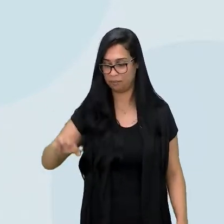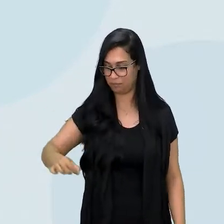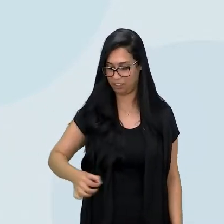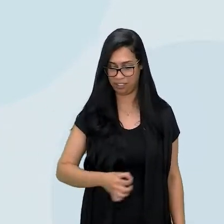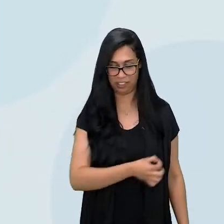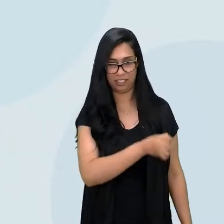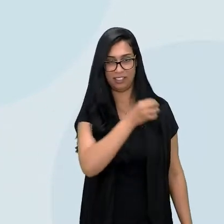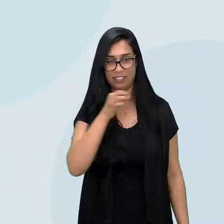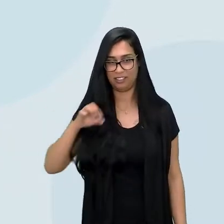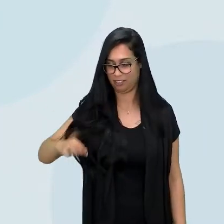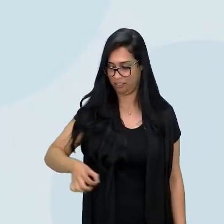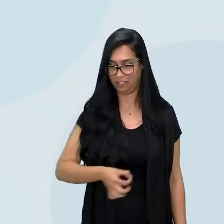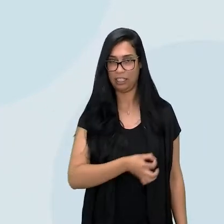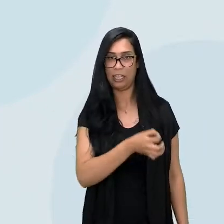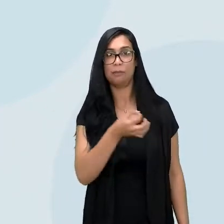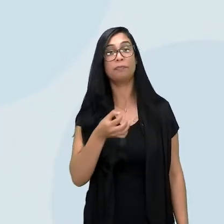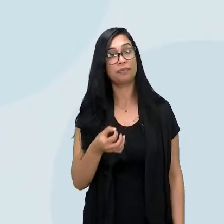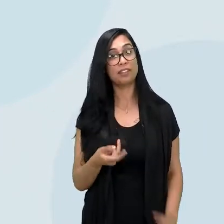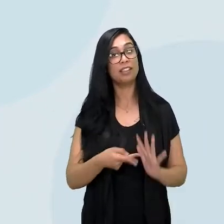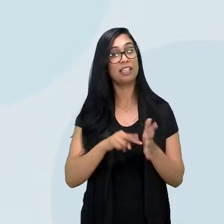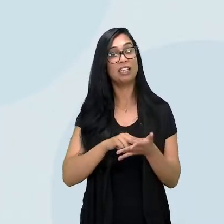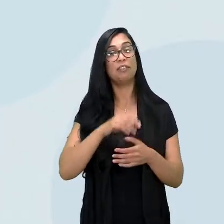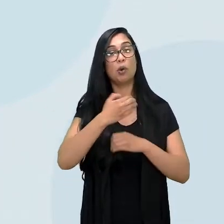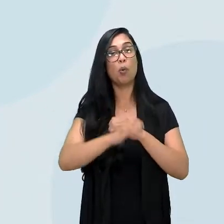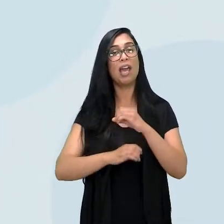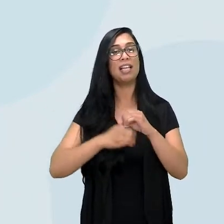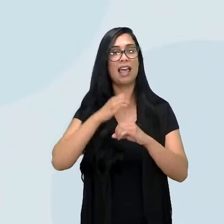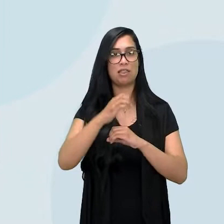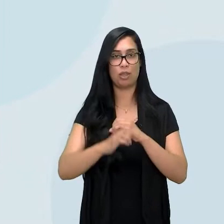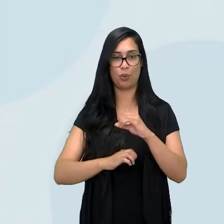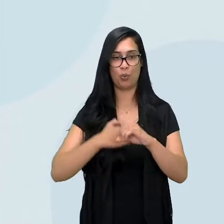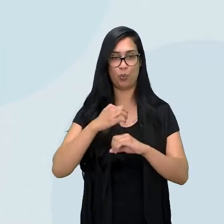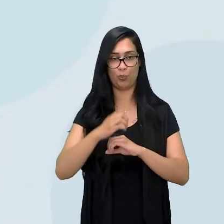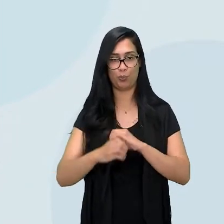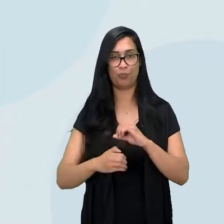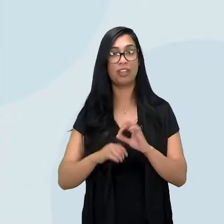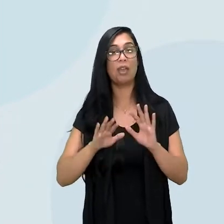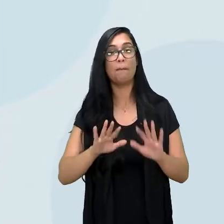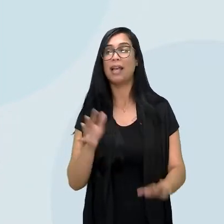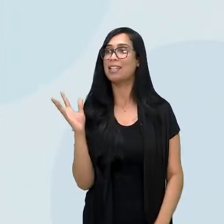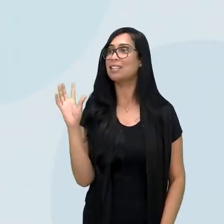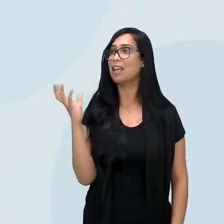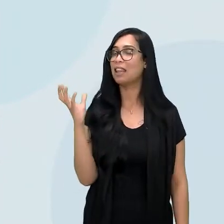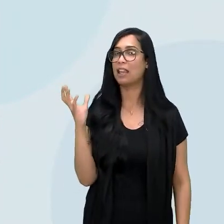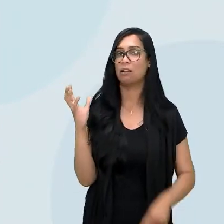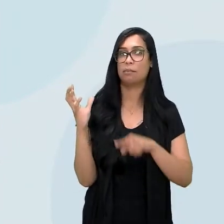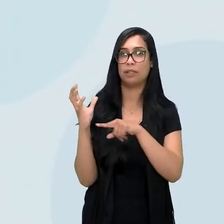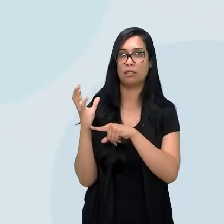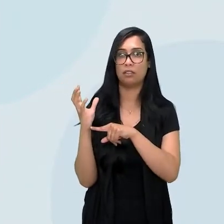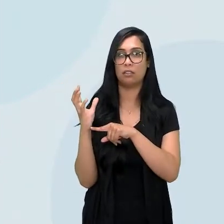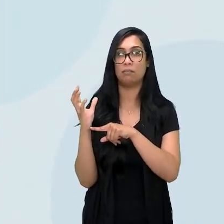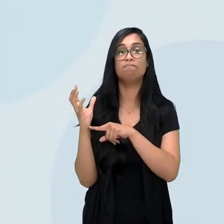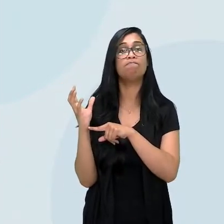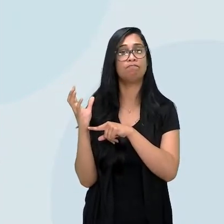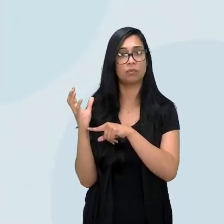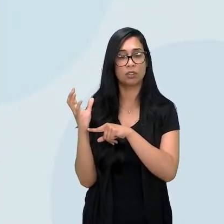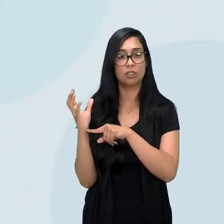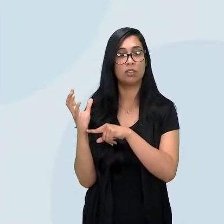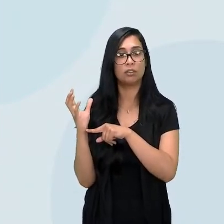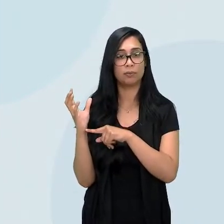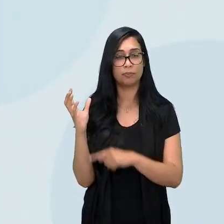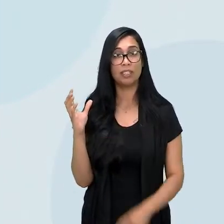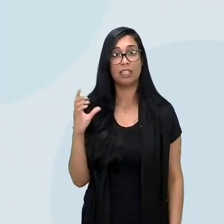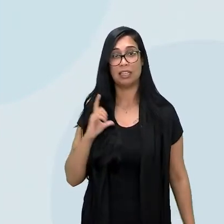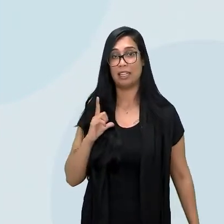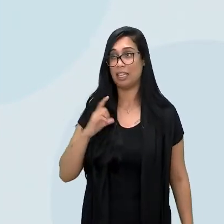que funciona essas lâmpadas, ok? Será que, além dessa lâmpada, na verdade, nesta em especial, além dessa